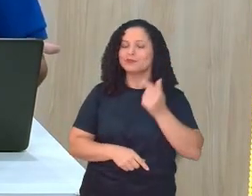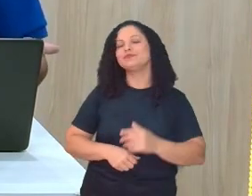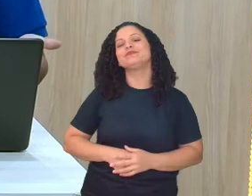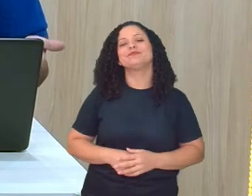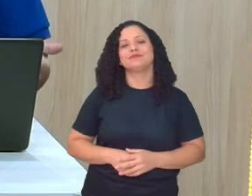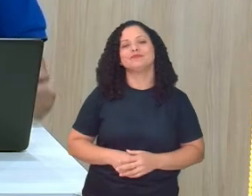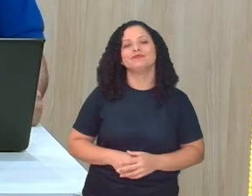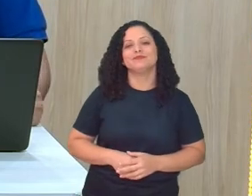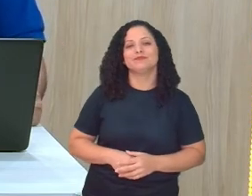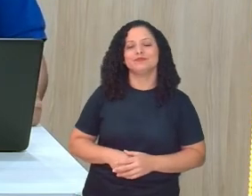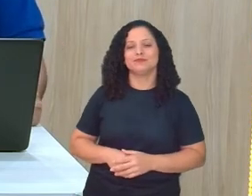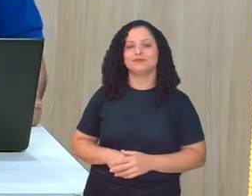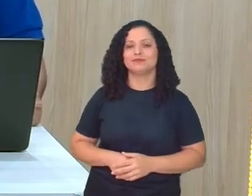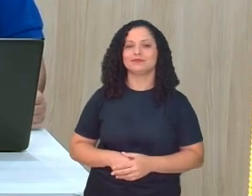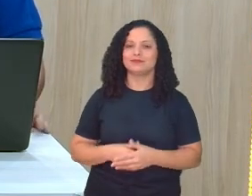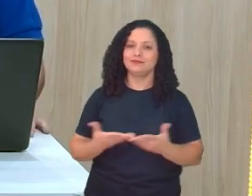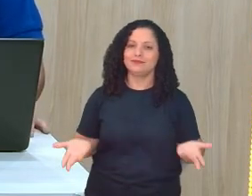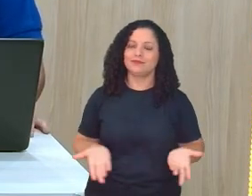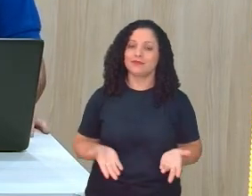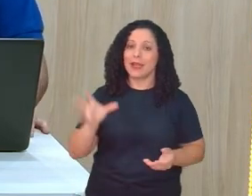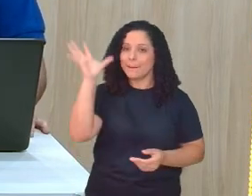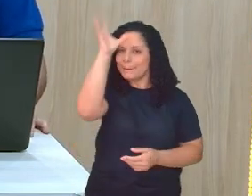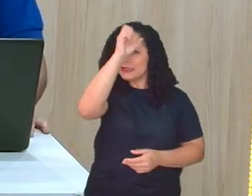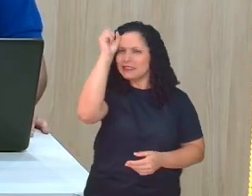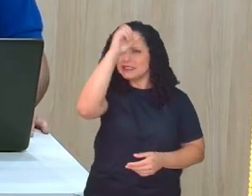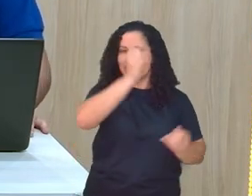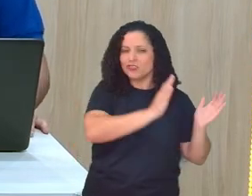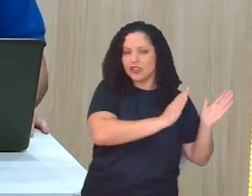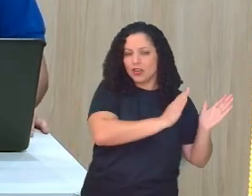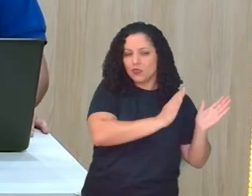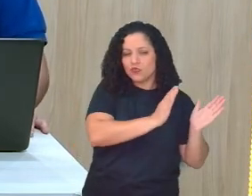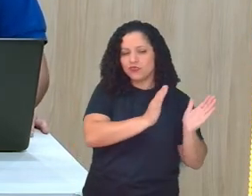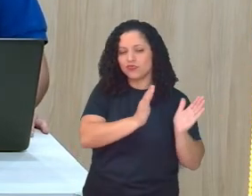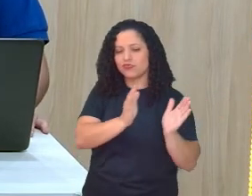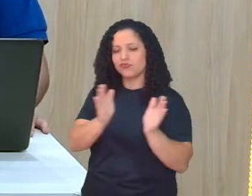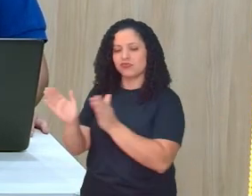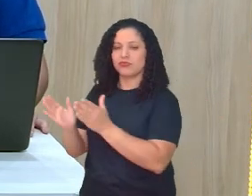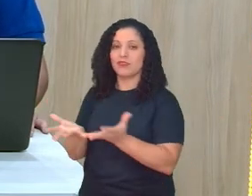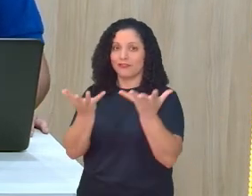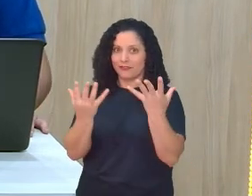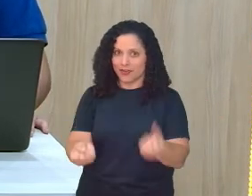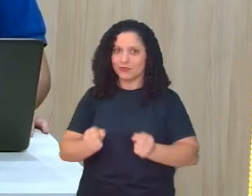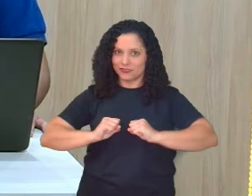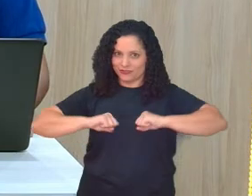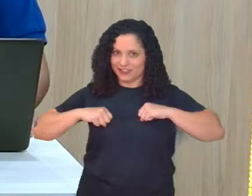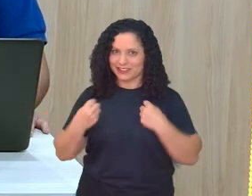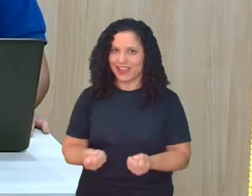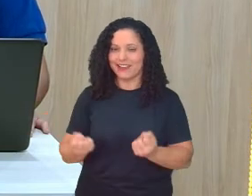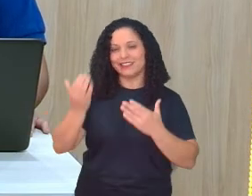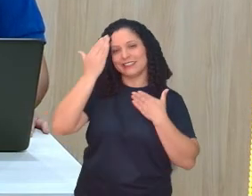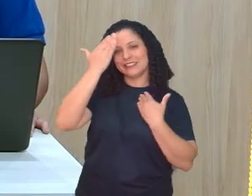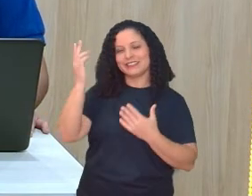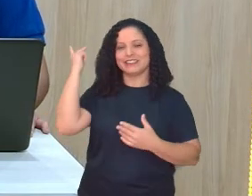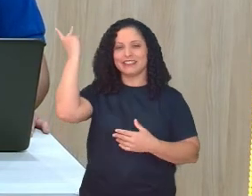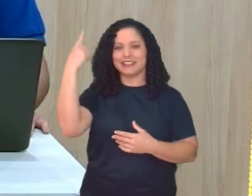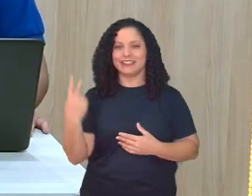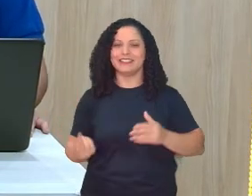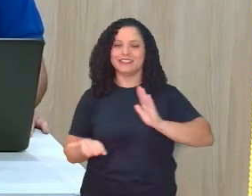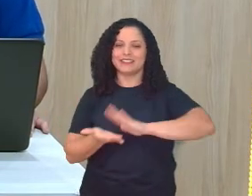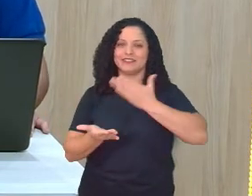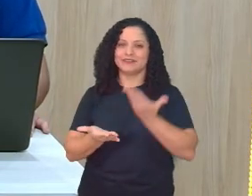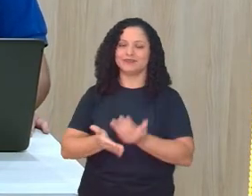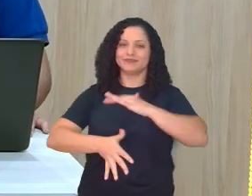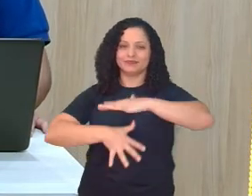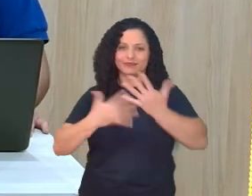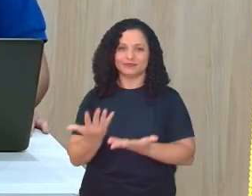né? Isso. Então, o aprendizado está ao longo do caminho. Então, vamos caminhar. Agradecemos a Késia, né, que